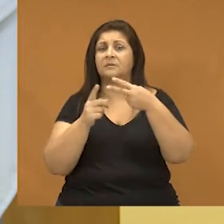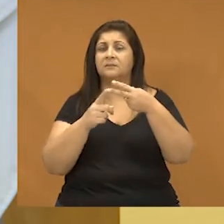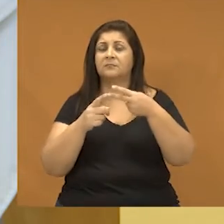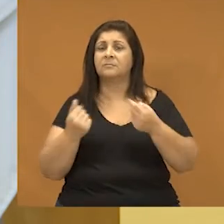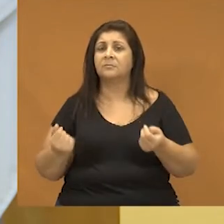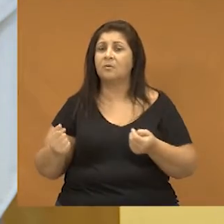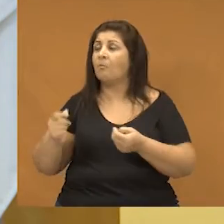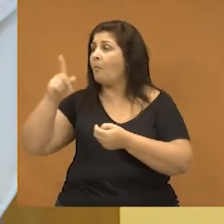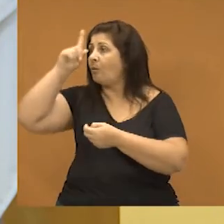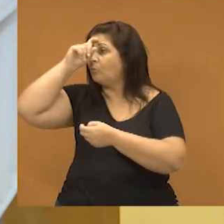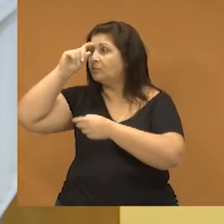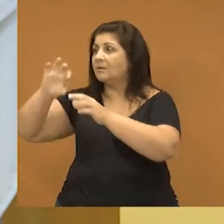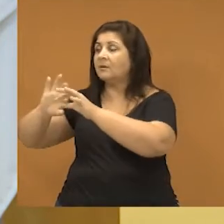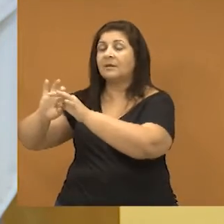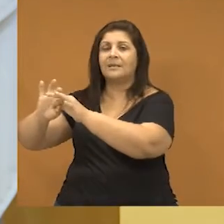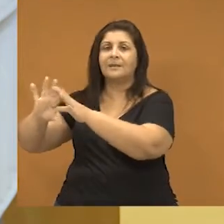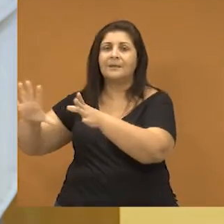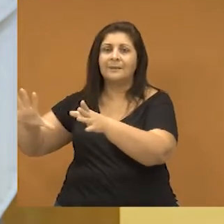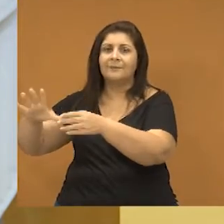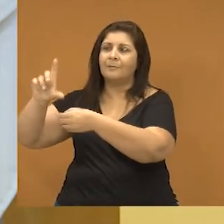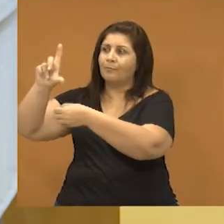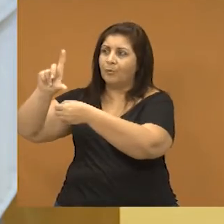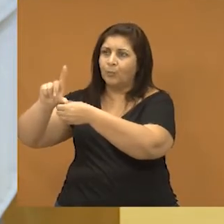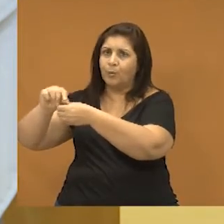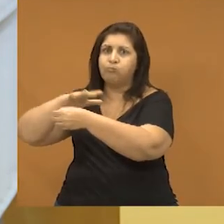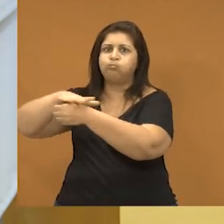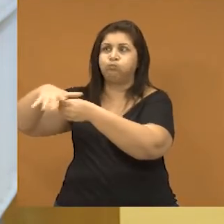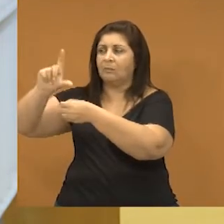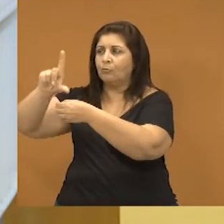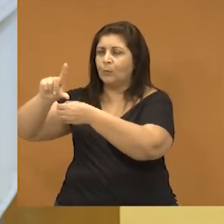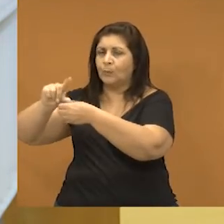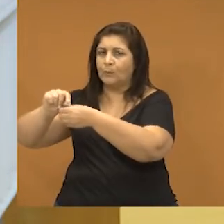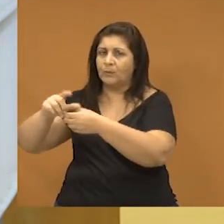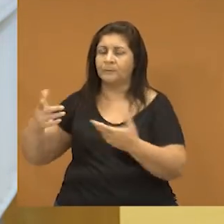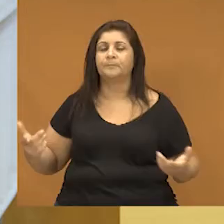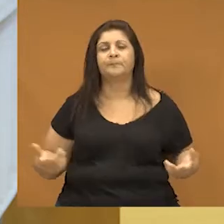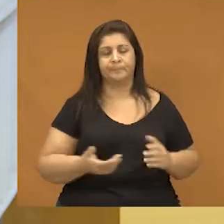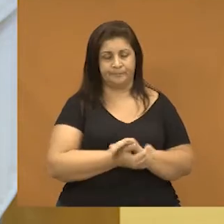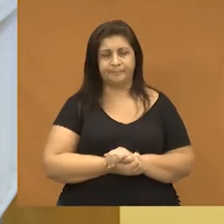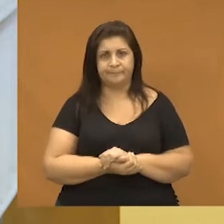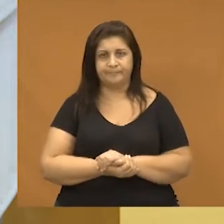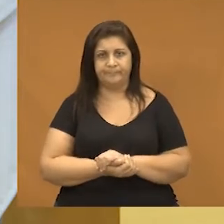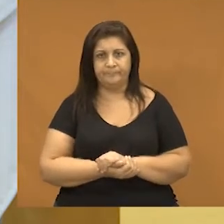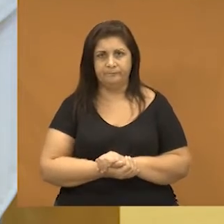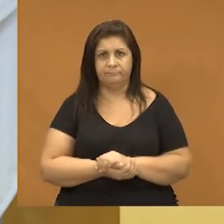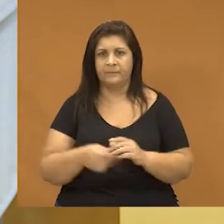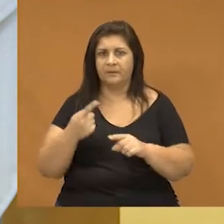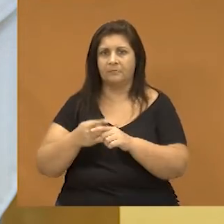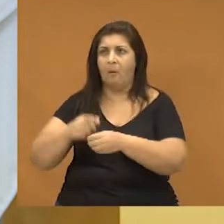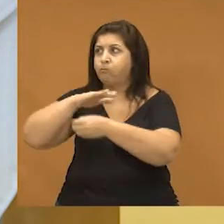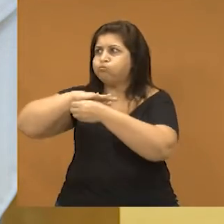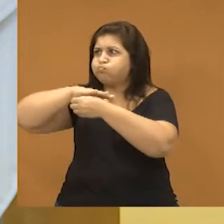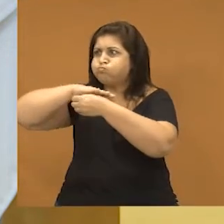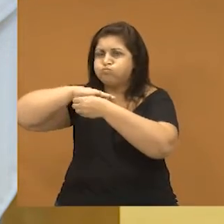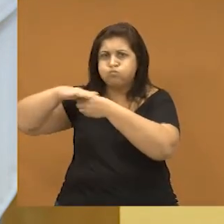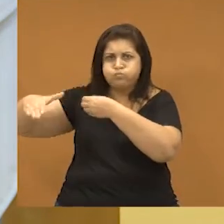vai estar liberando uma vaga na esfera do atendimento da saúde pública, tão superlotada,